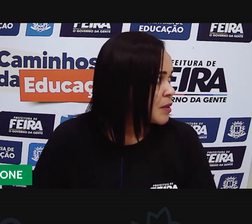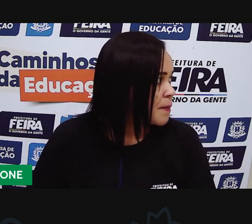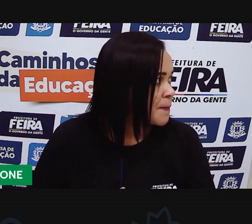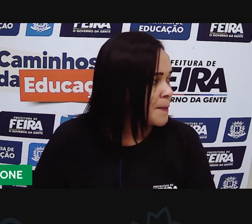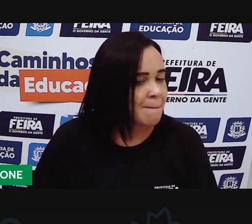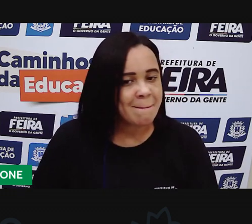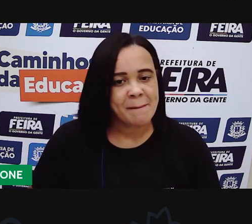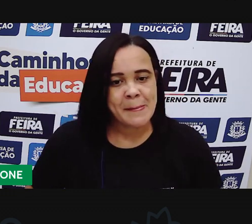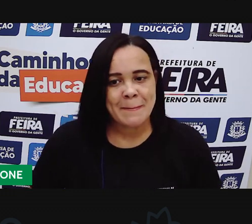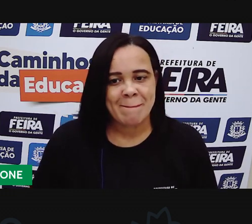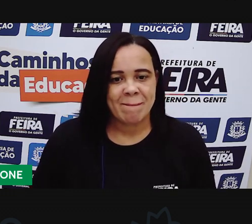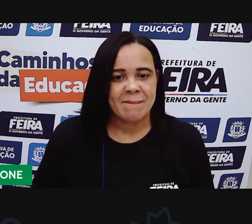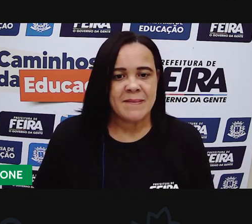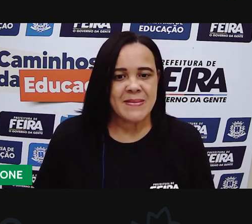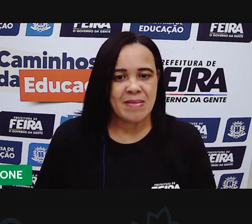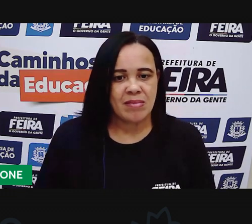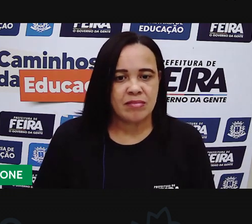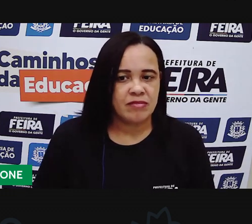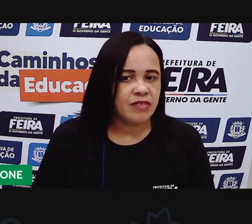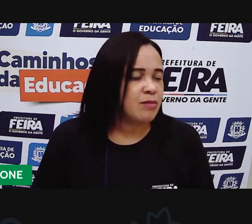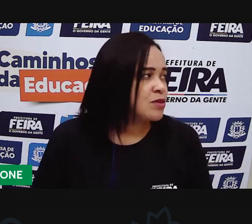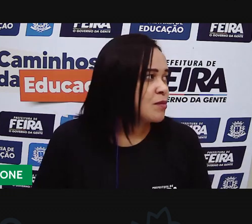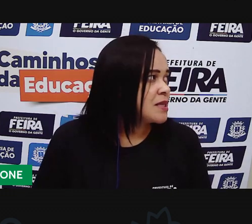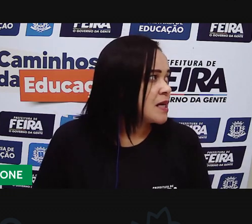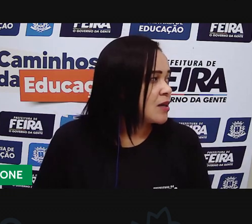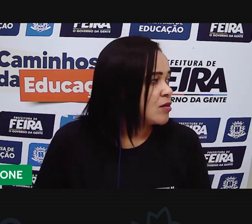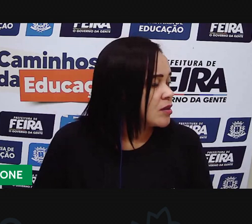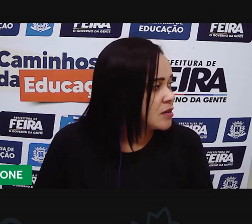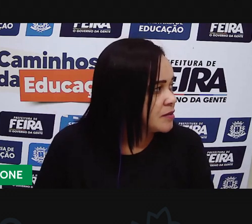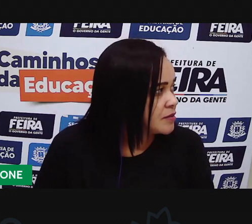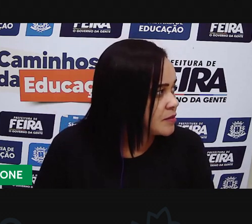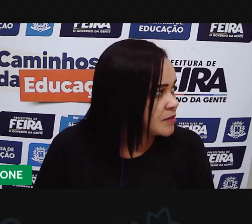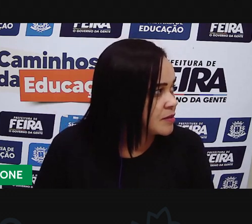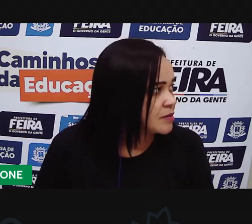E aí? Vamos?